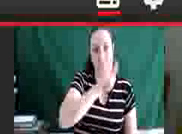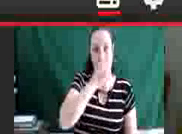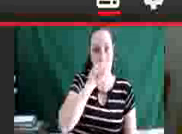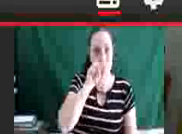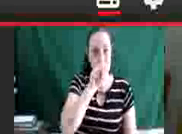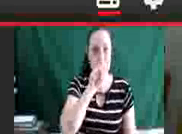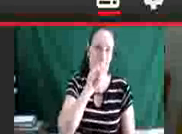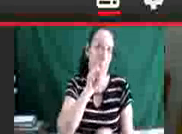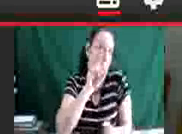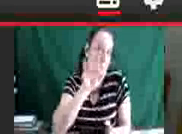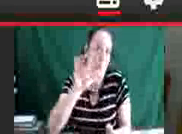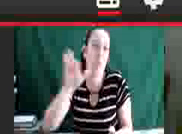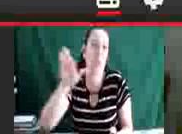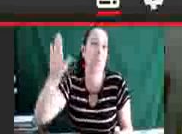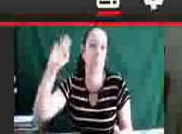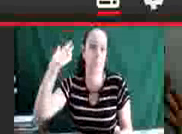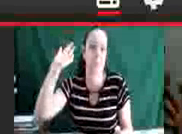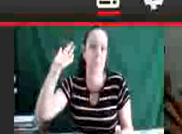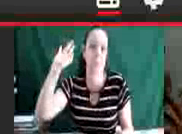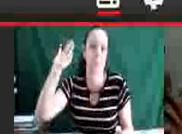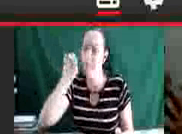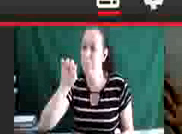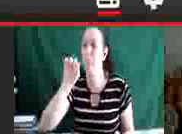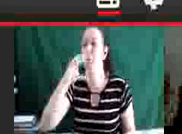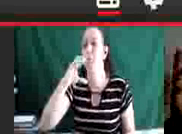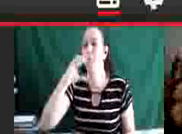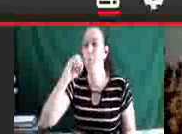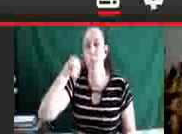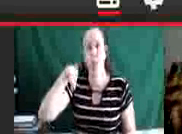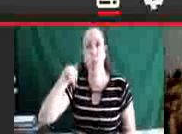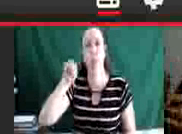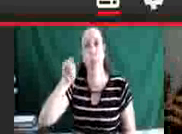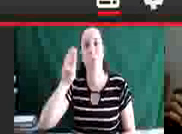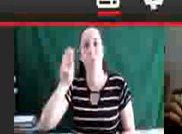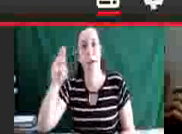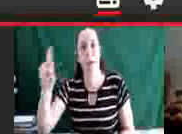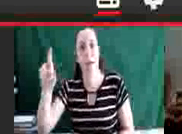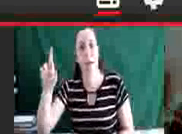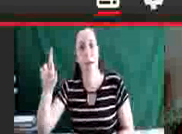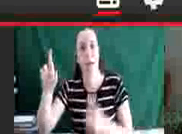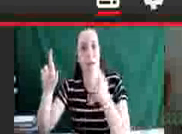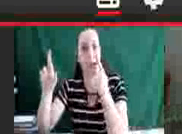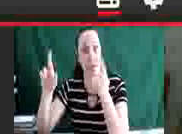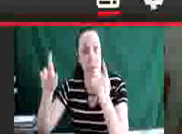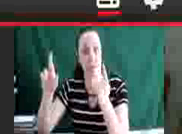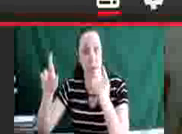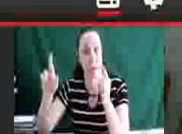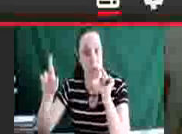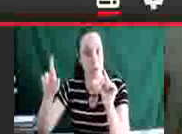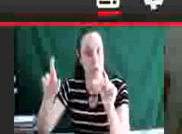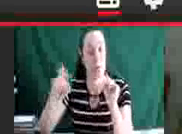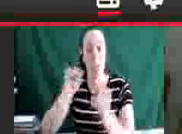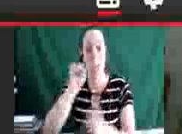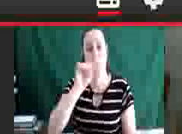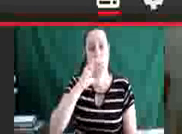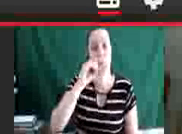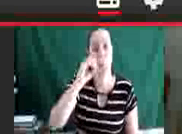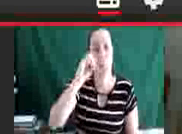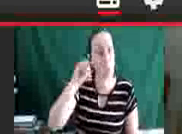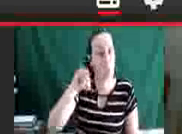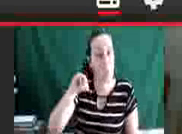país. A Patrícia ficou bem contente por entender um pouco mais sobre como a internet funciona e acha que isso vai ajudá-la a utilizar a rede de uma forma ainda